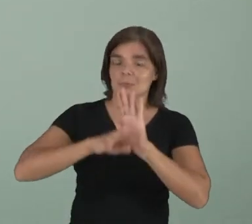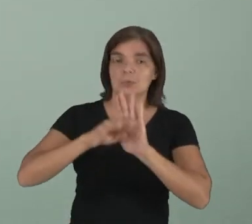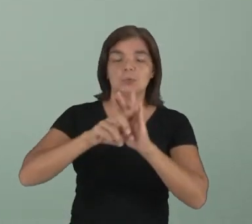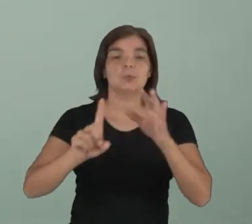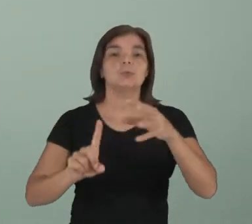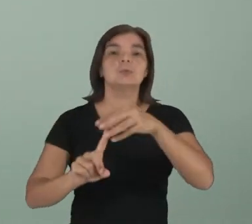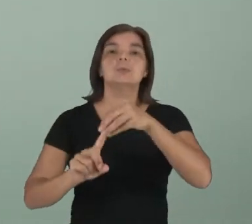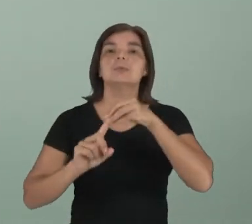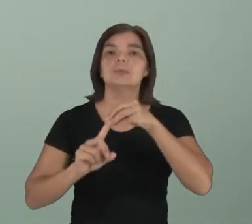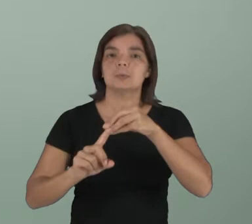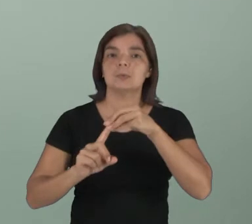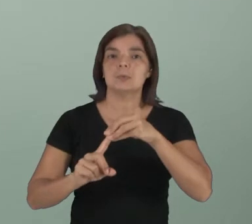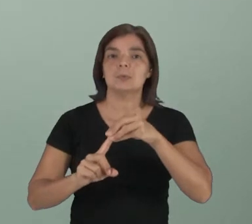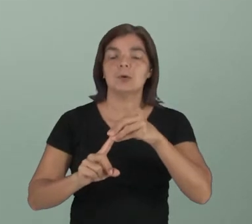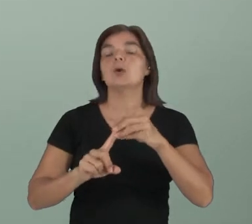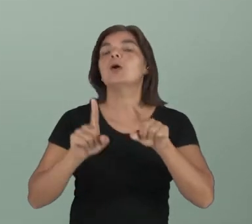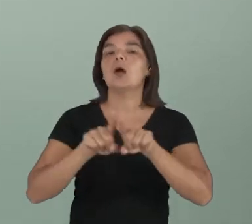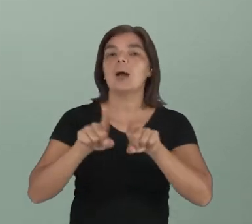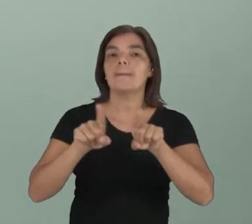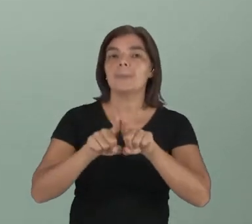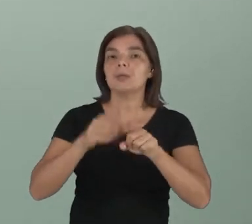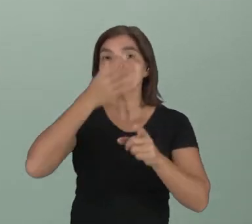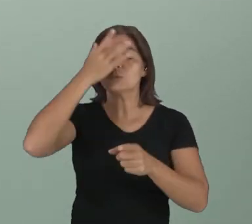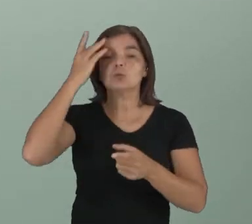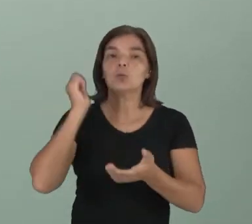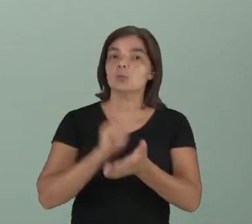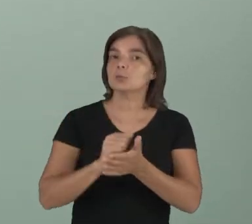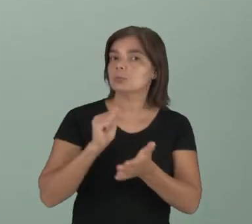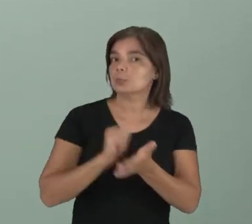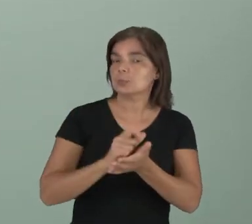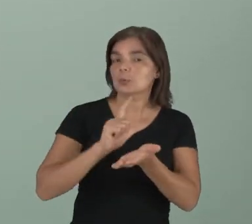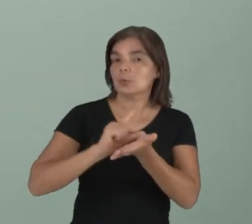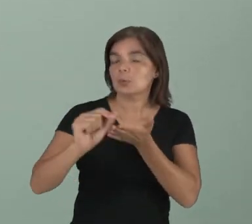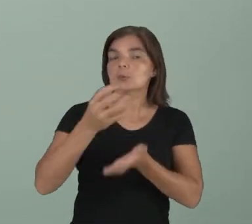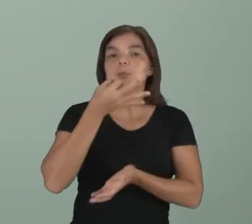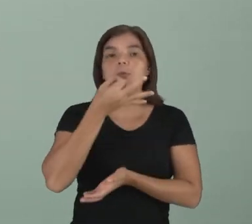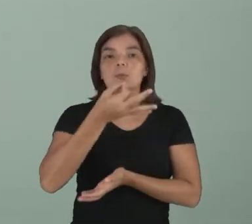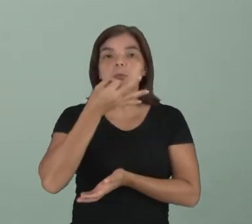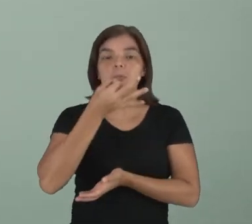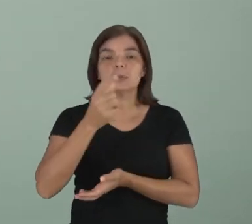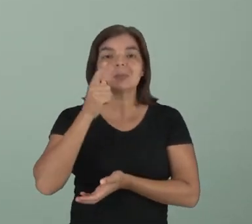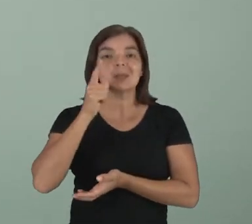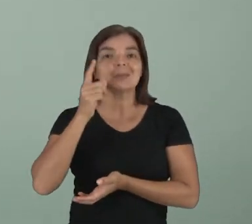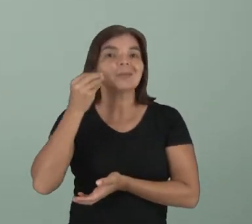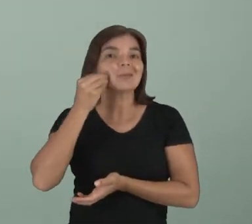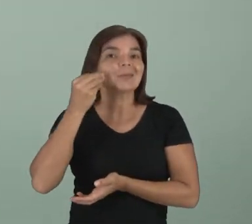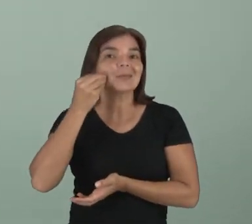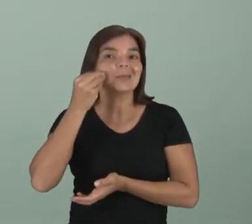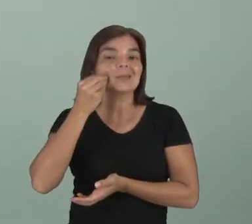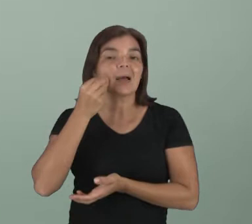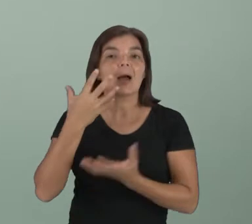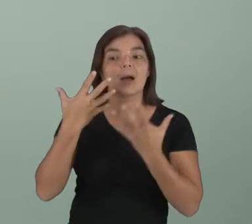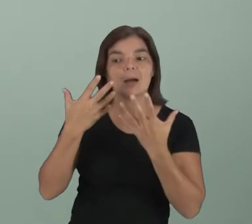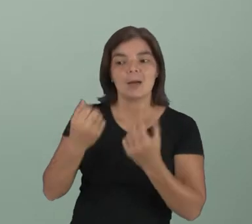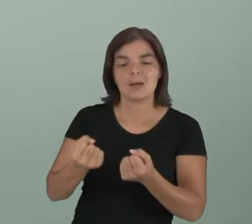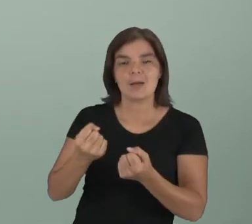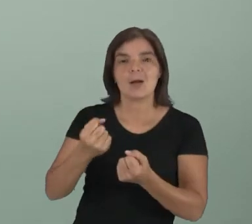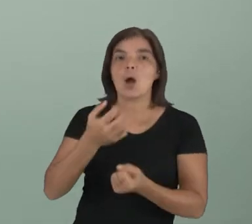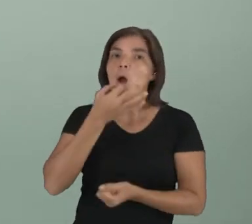cujo objetivo é o articulista, aquele que escreve o artigo de opinião, convencer o leitor